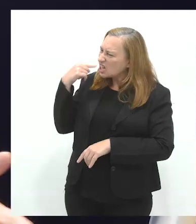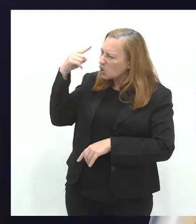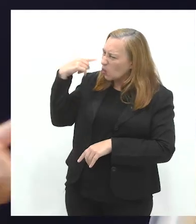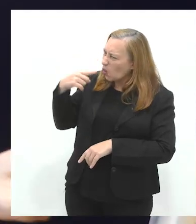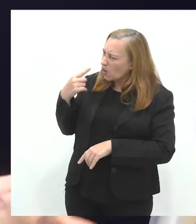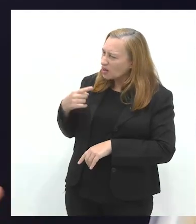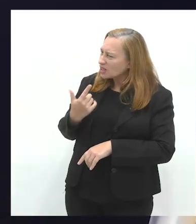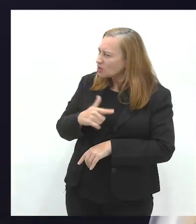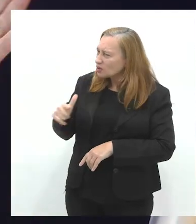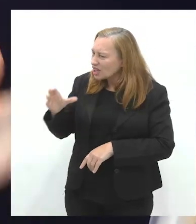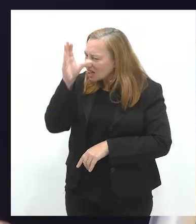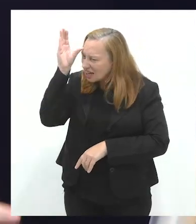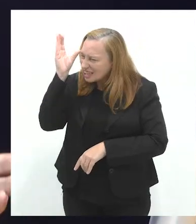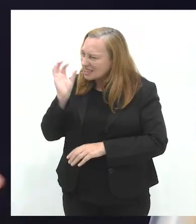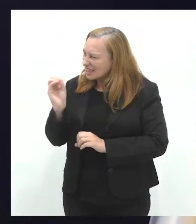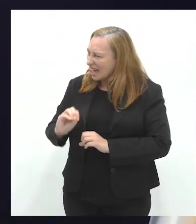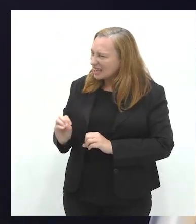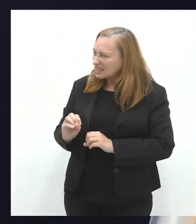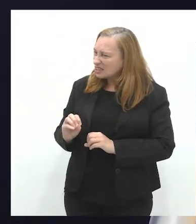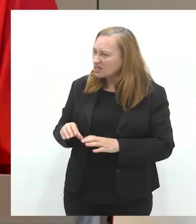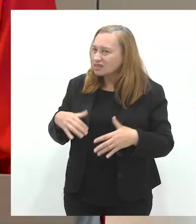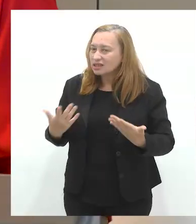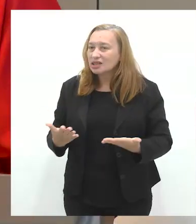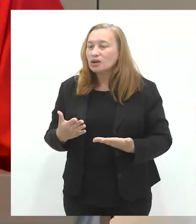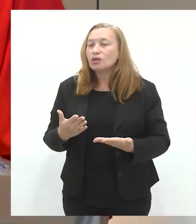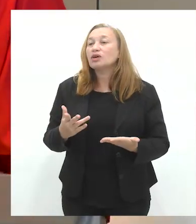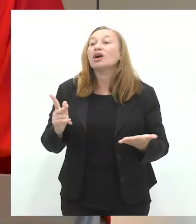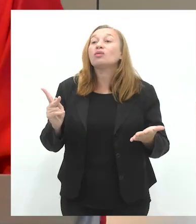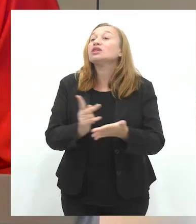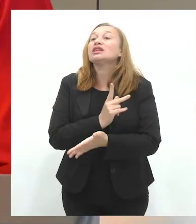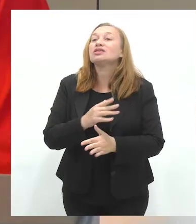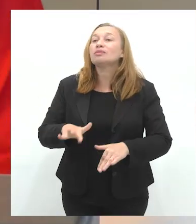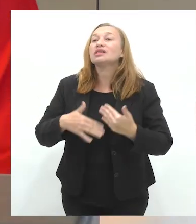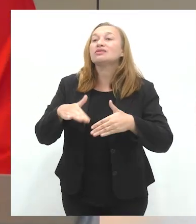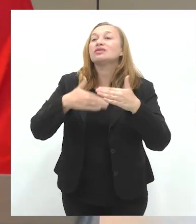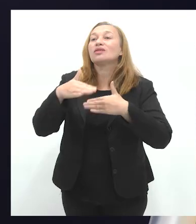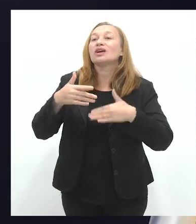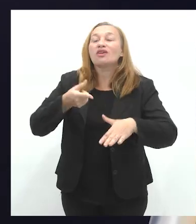uma sala, você não tem paciente? Eu falei, mas vai E o que você acontecer. fez para esse negócio pegar corpo?